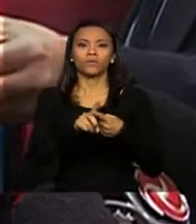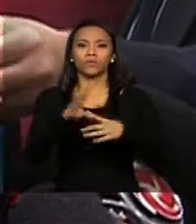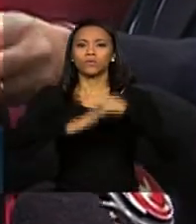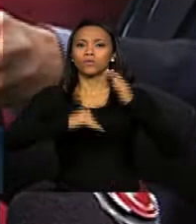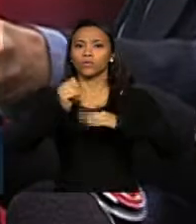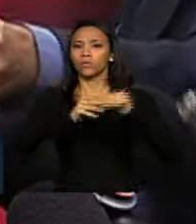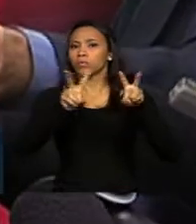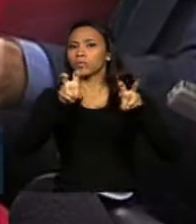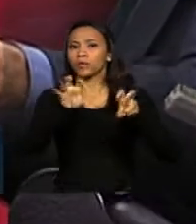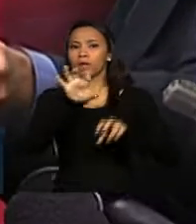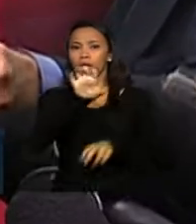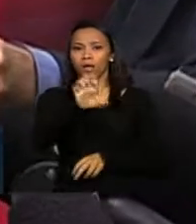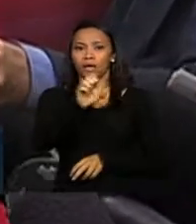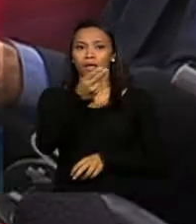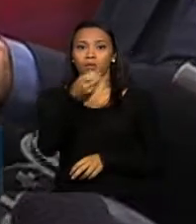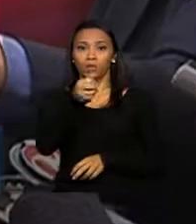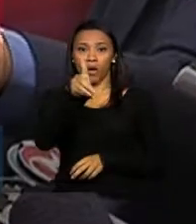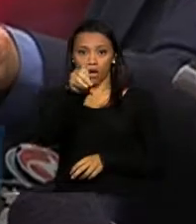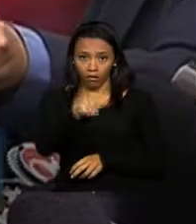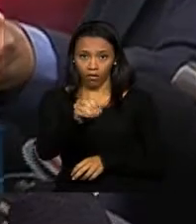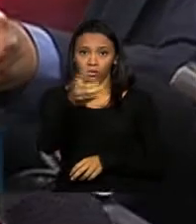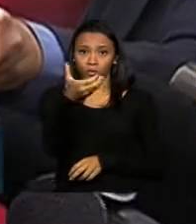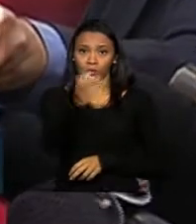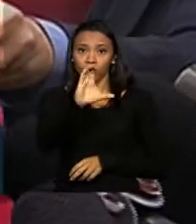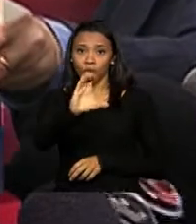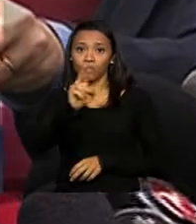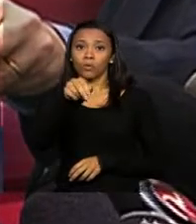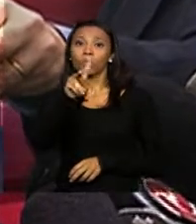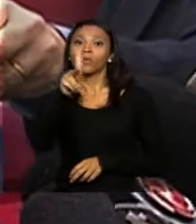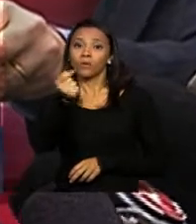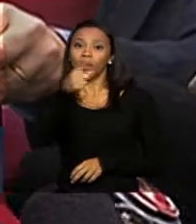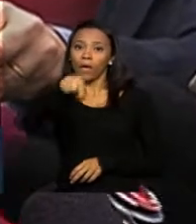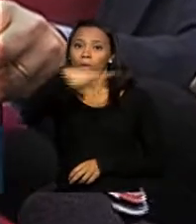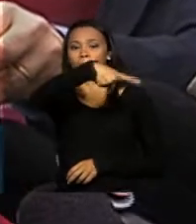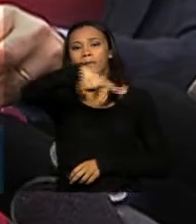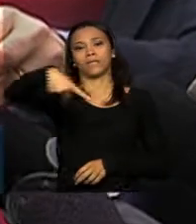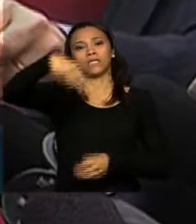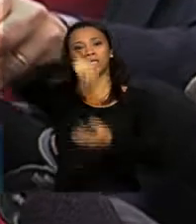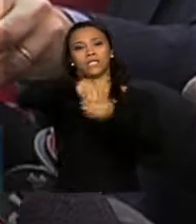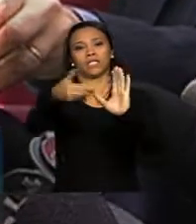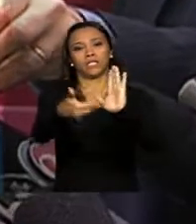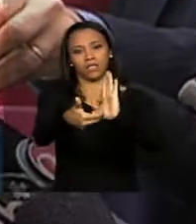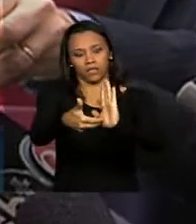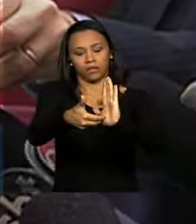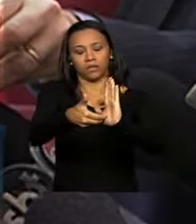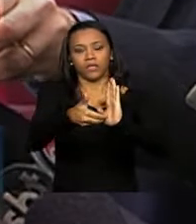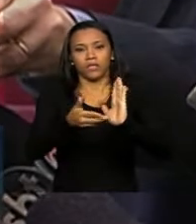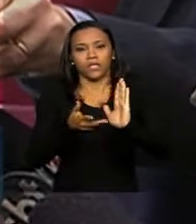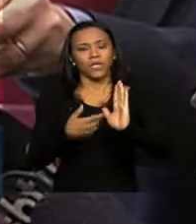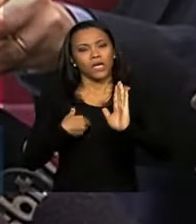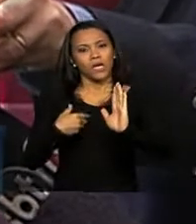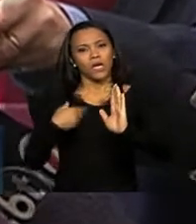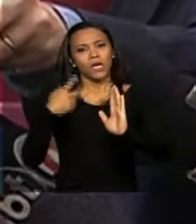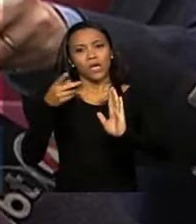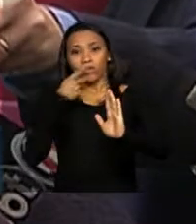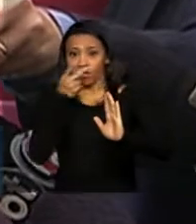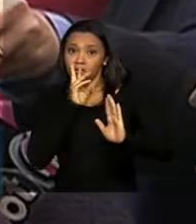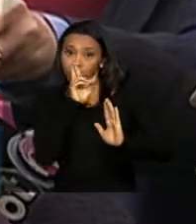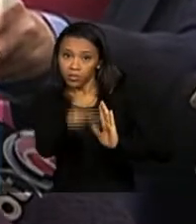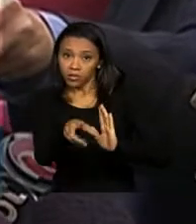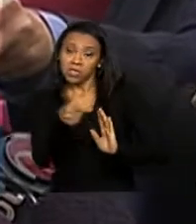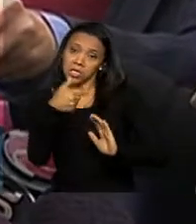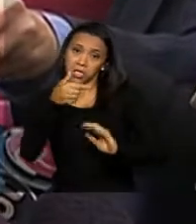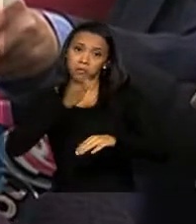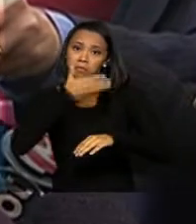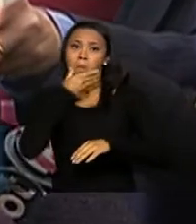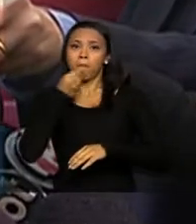responsabilidade como ele foi muito bem né ele ele ele apontou eh Aliás foi uma coisa digamos juridicamente muito competente